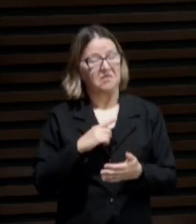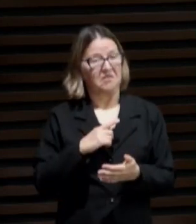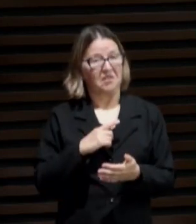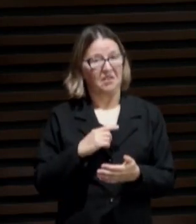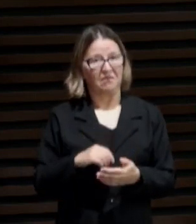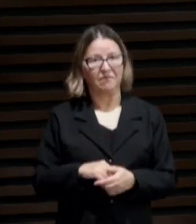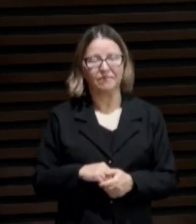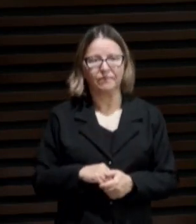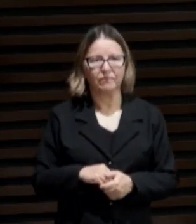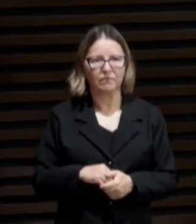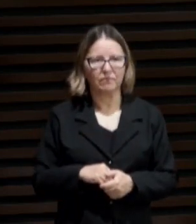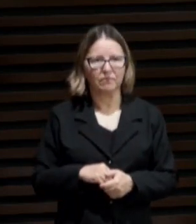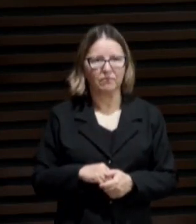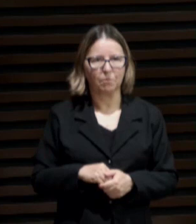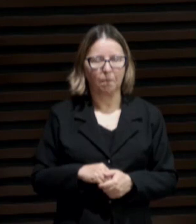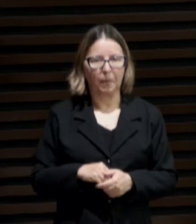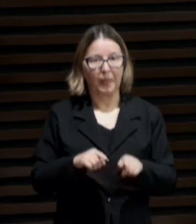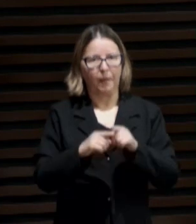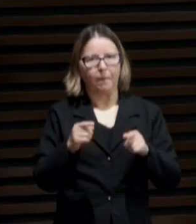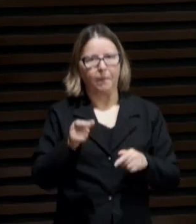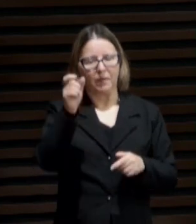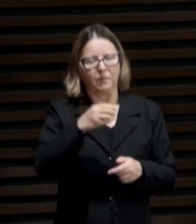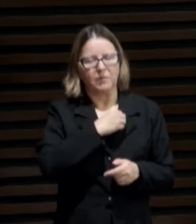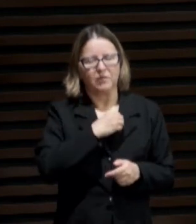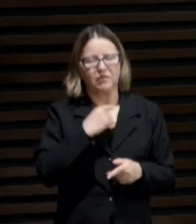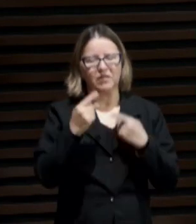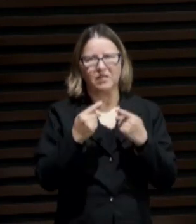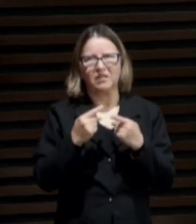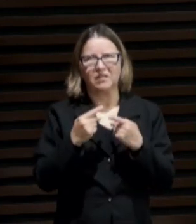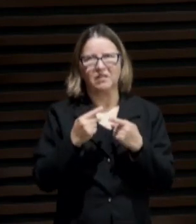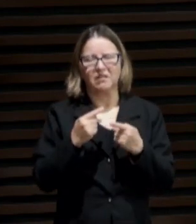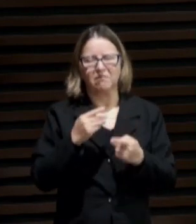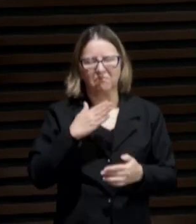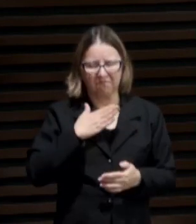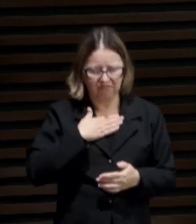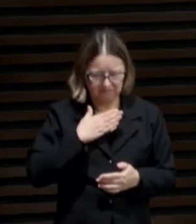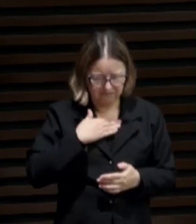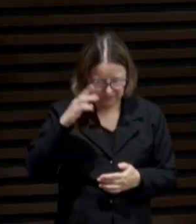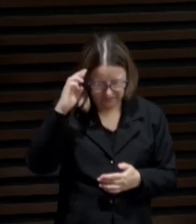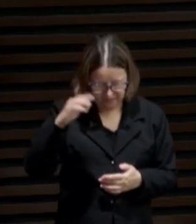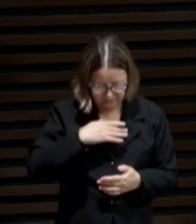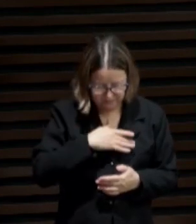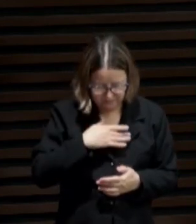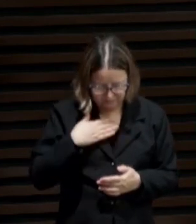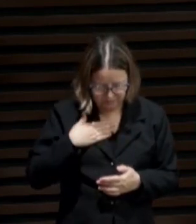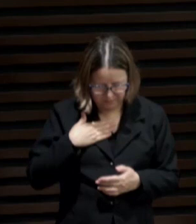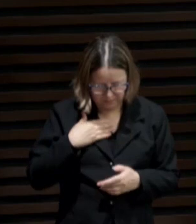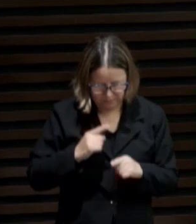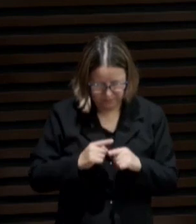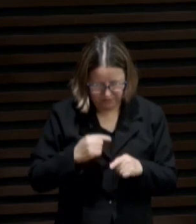O pecador simplesmente bate no peito e diz, Senhor, tem misericórdia de mim, porque eu sou